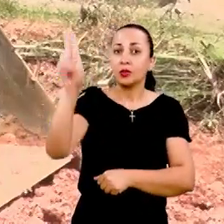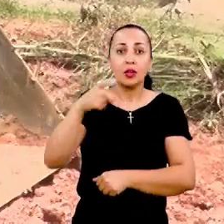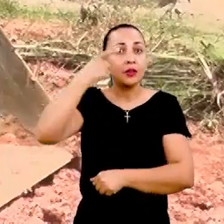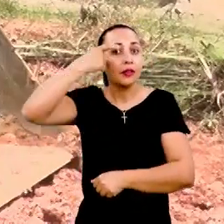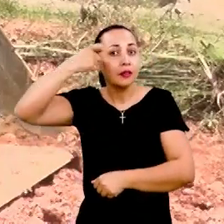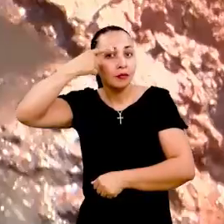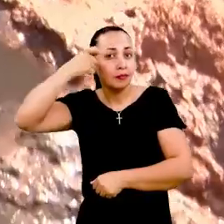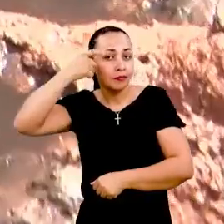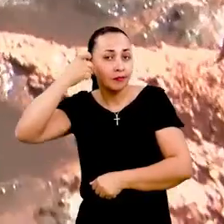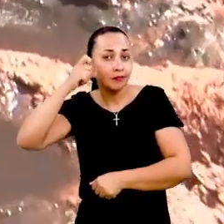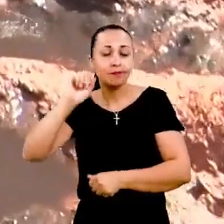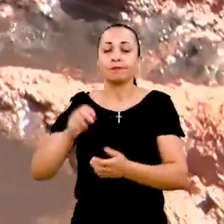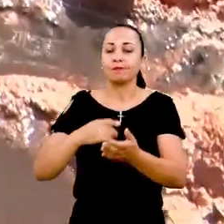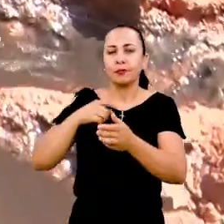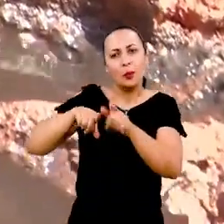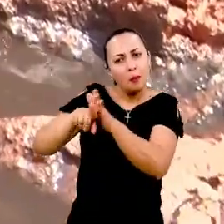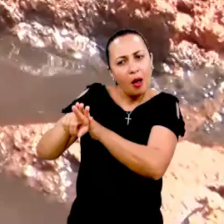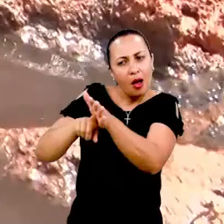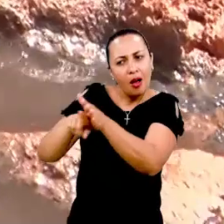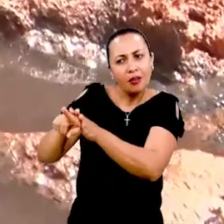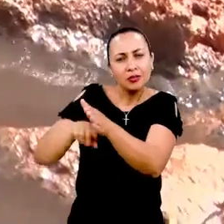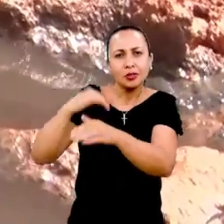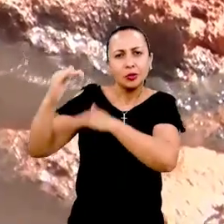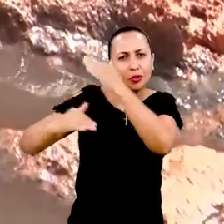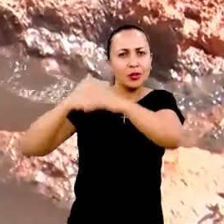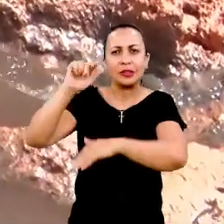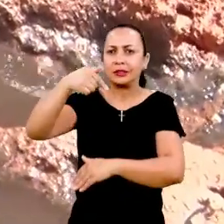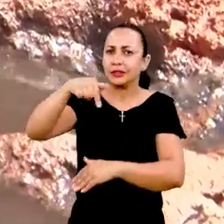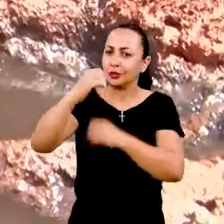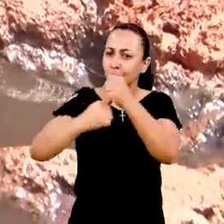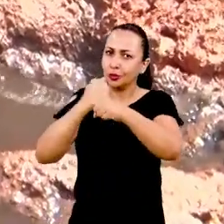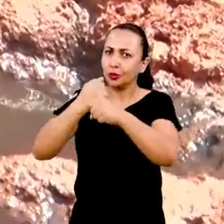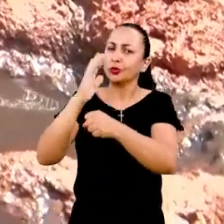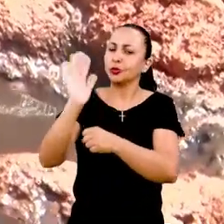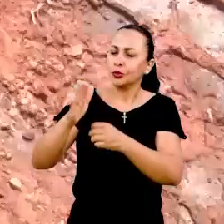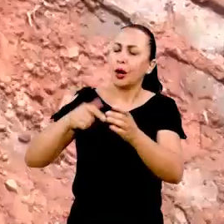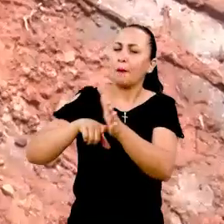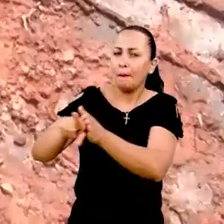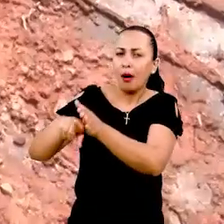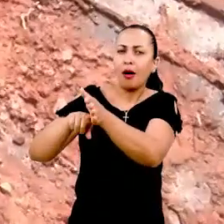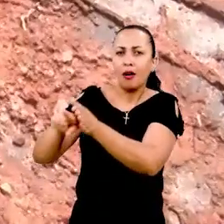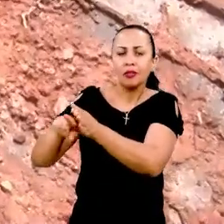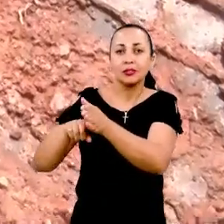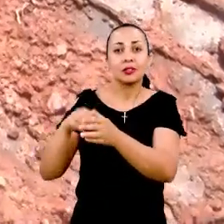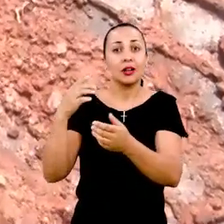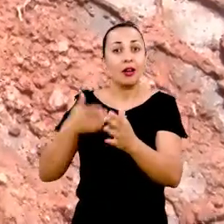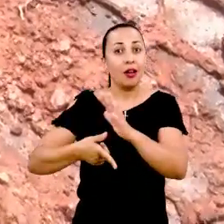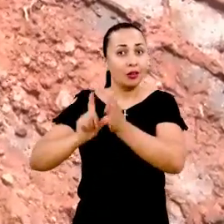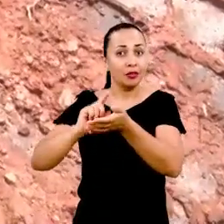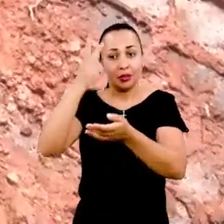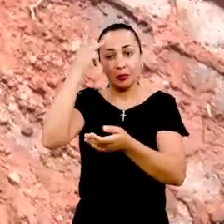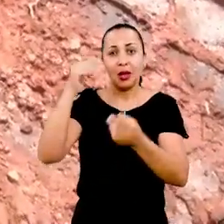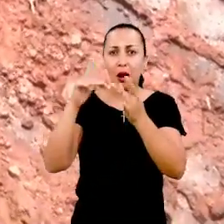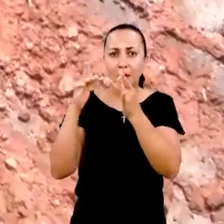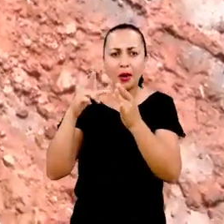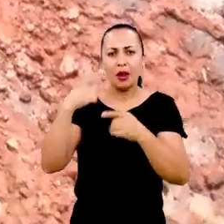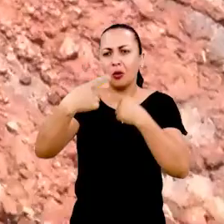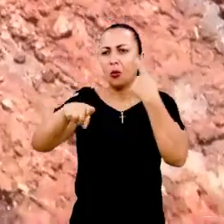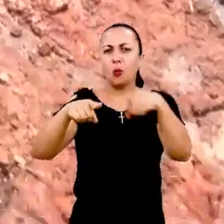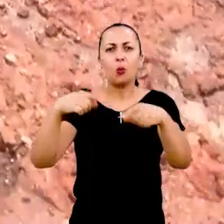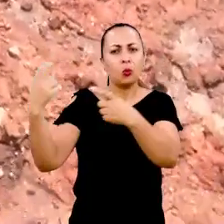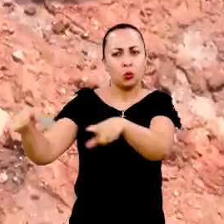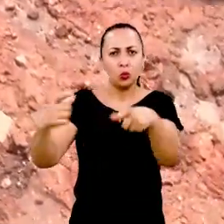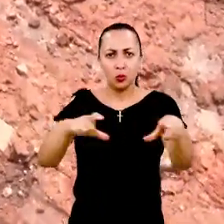na Espanha. Eles vêm pesquisando essa multienzima já há 7 anos. Inicialmente era para outras